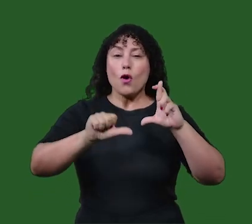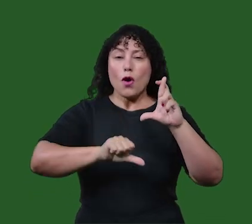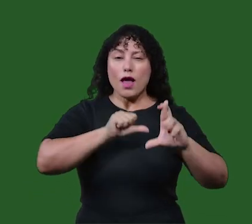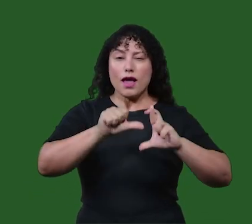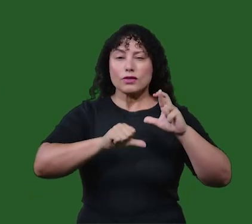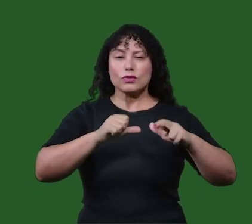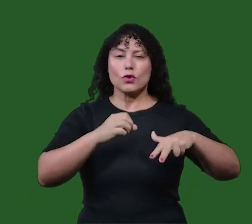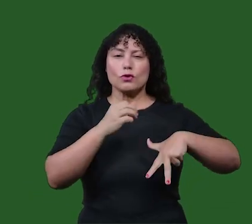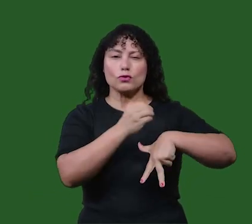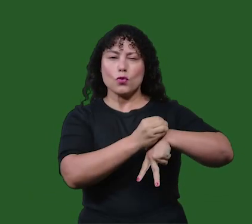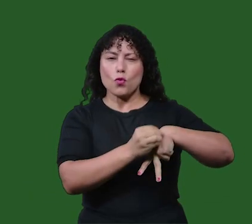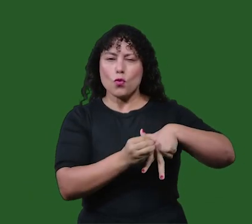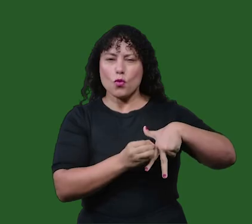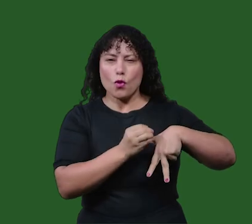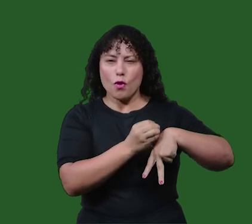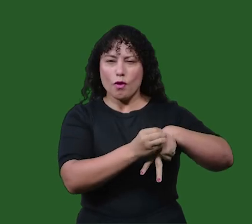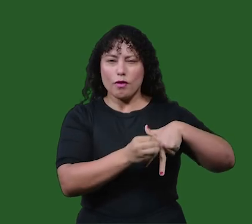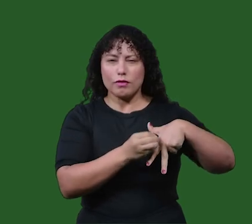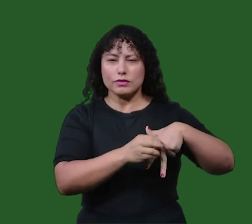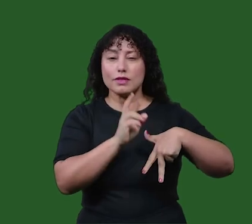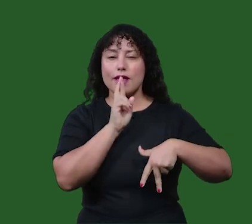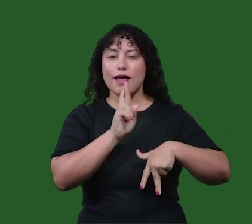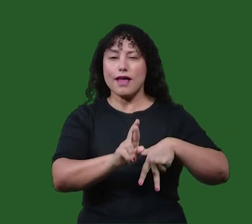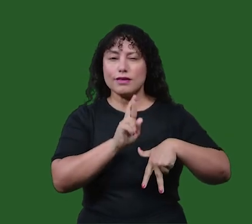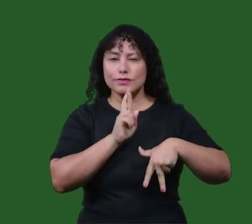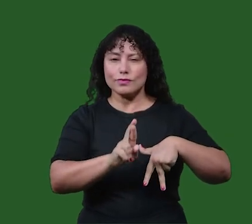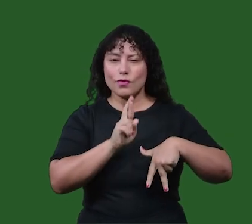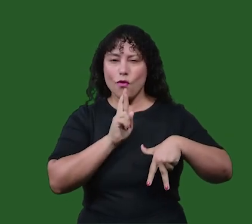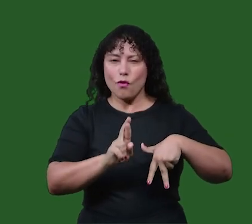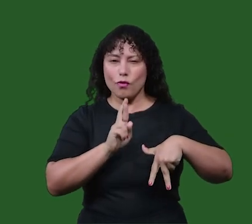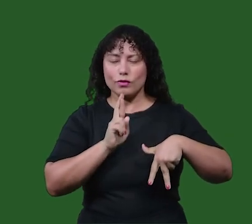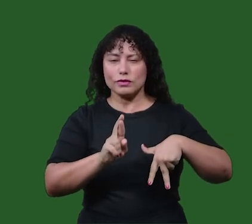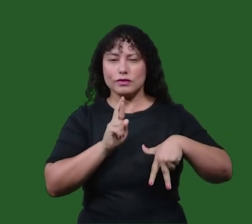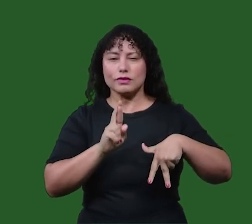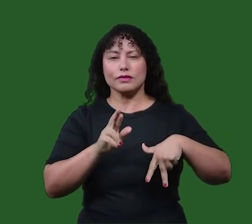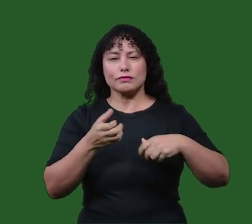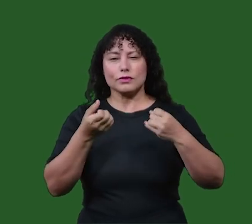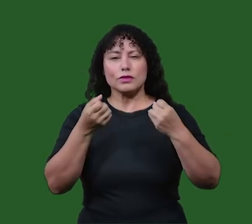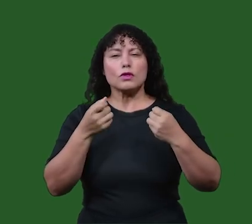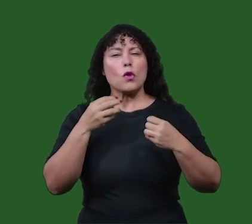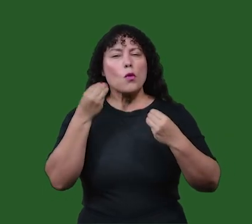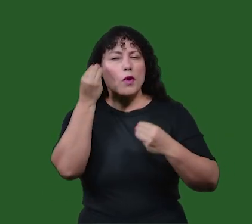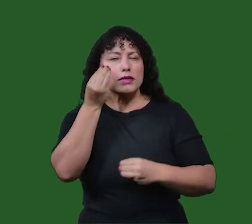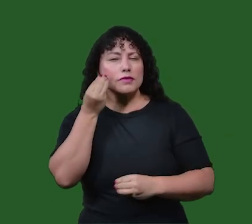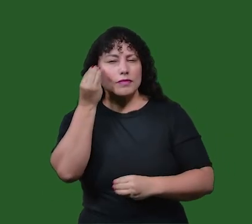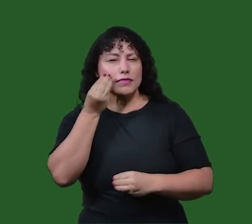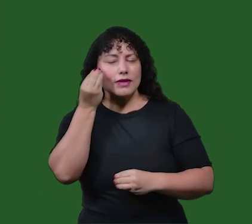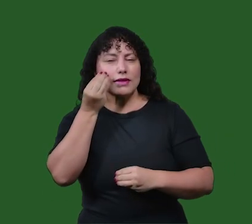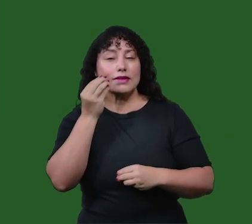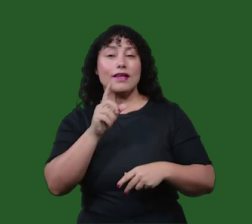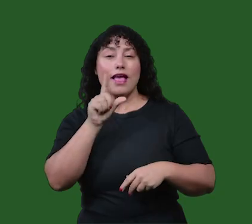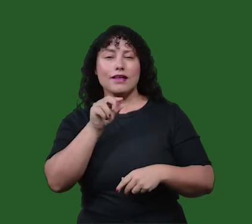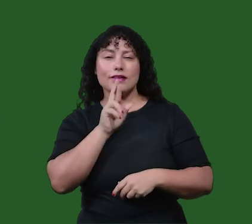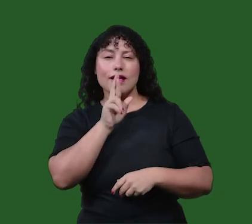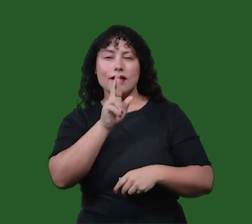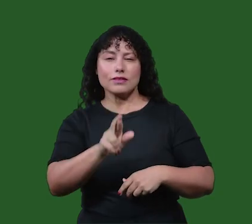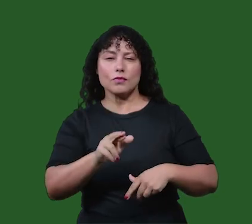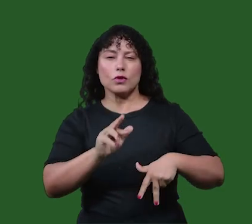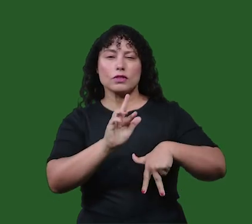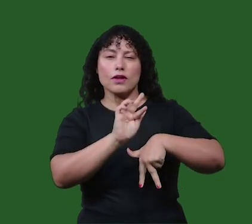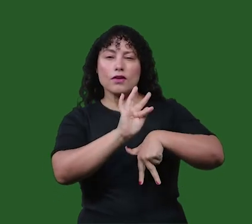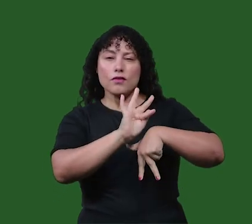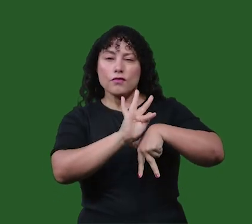reações viscerais. Ou seja, os órgãos respondem a uma determinada experiência e essa